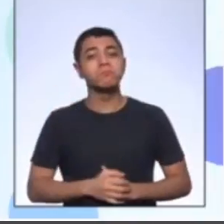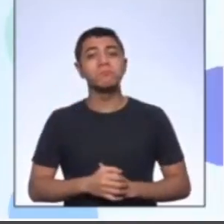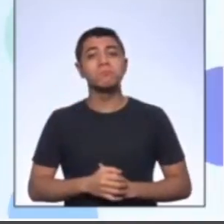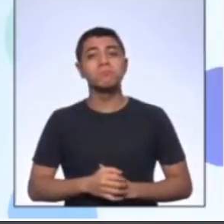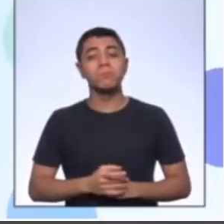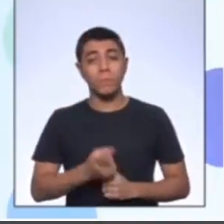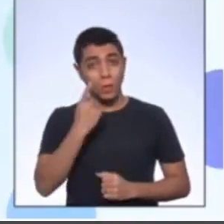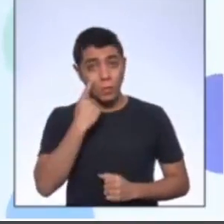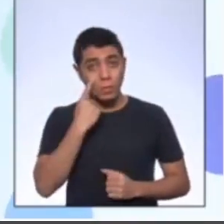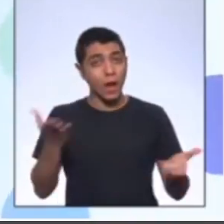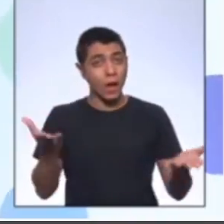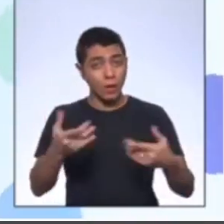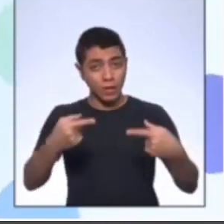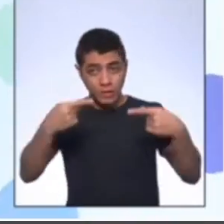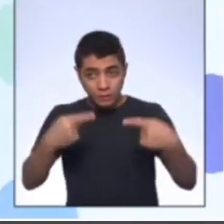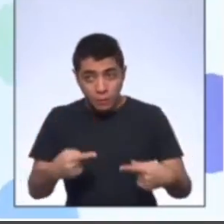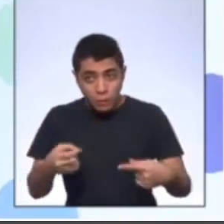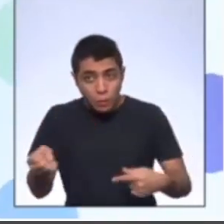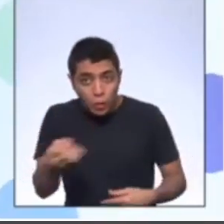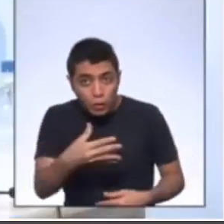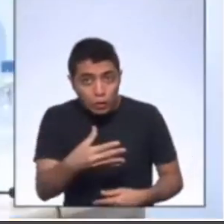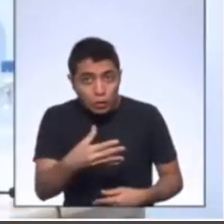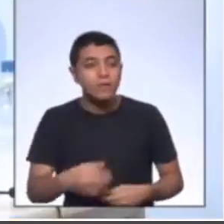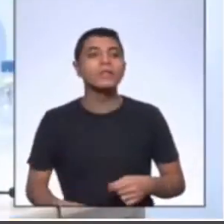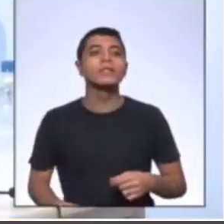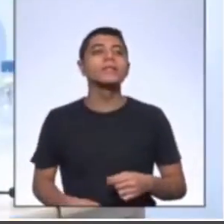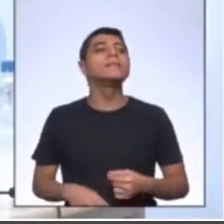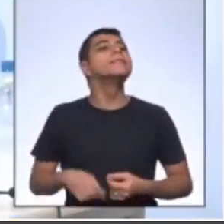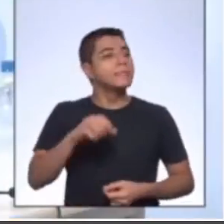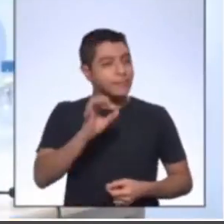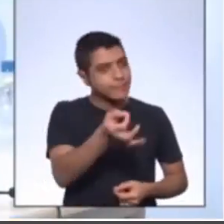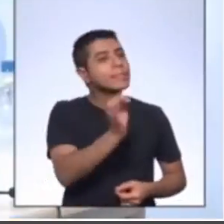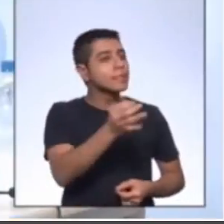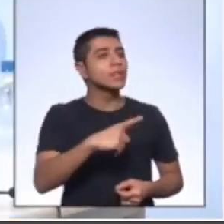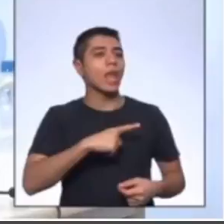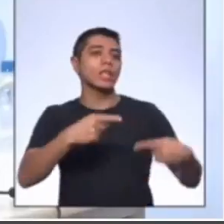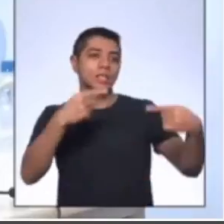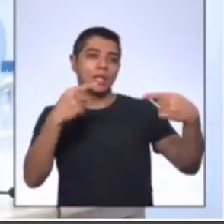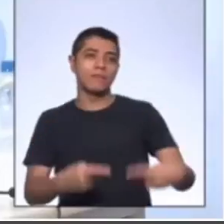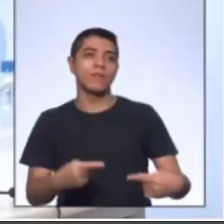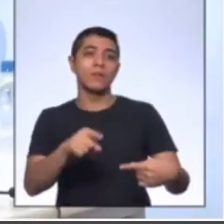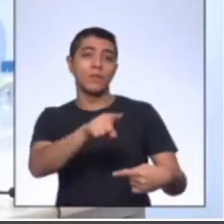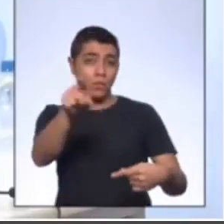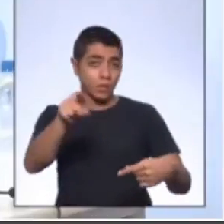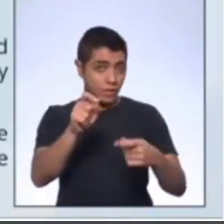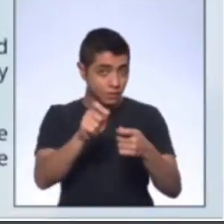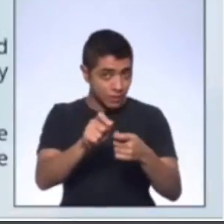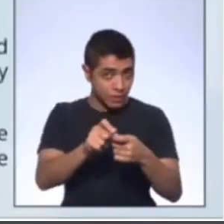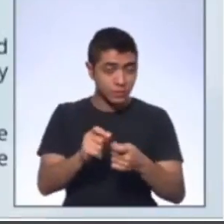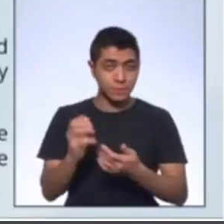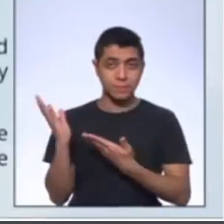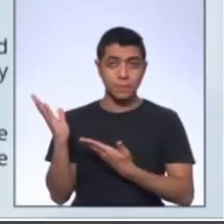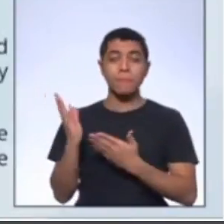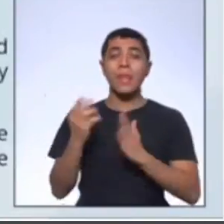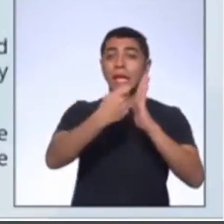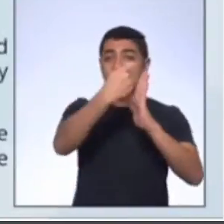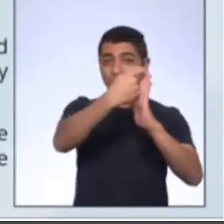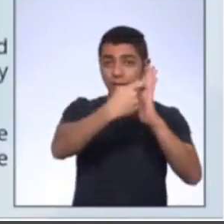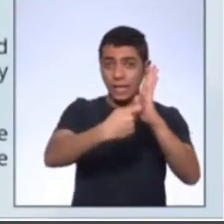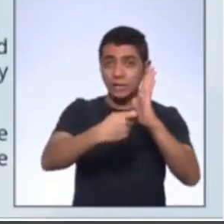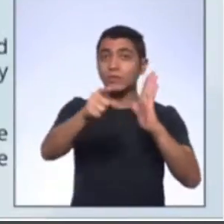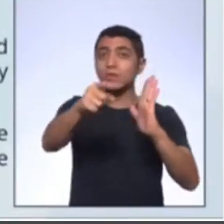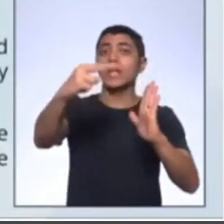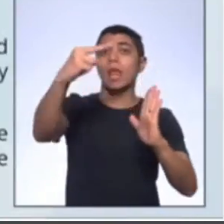agora tem um novo desafio né professor sim esse é o desafio que vocês vão ter que fazer aí leia novamente o texto